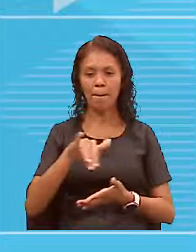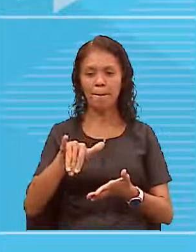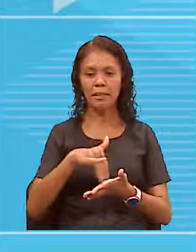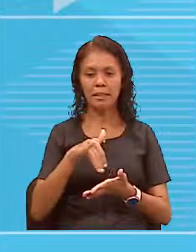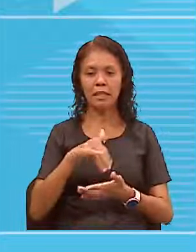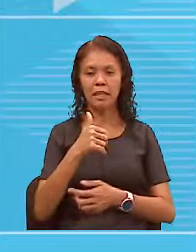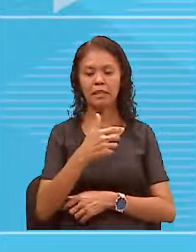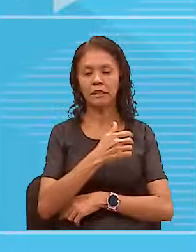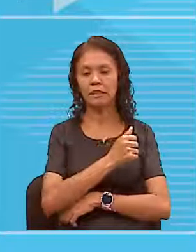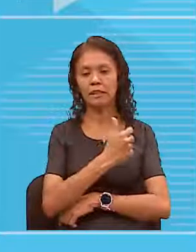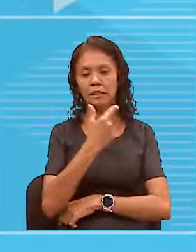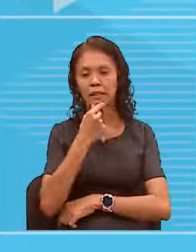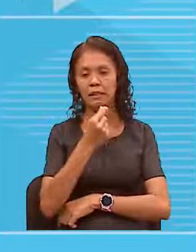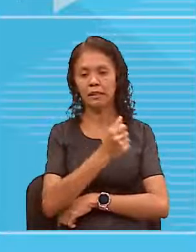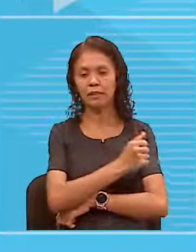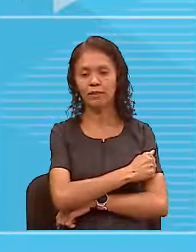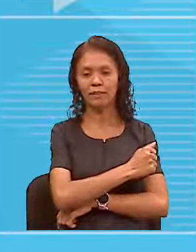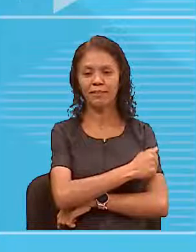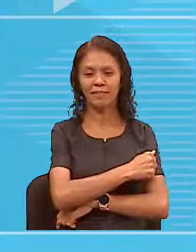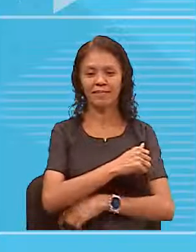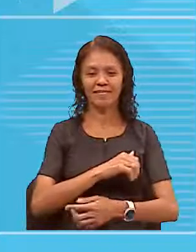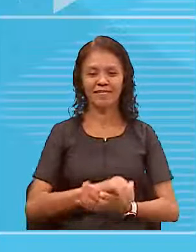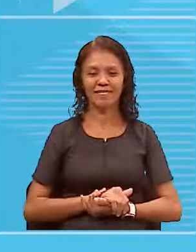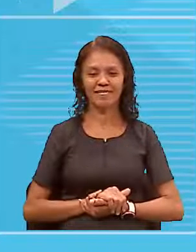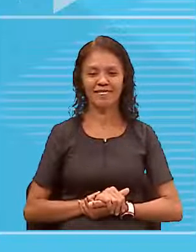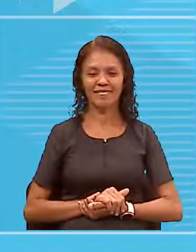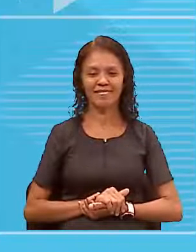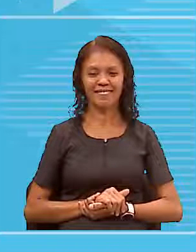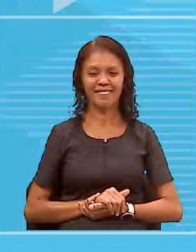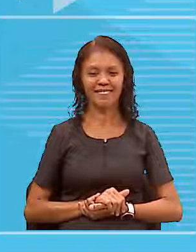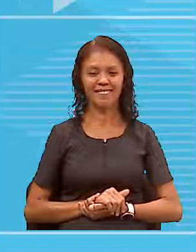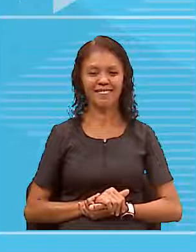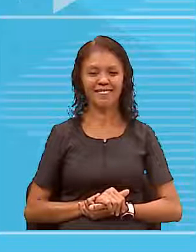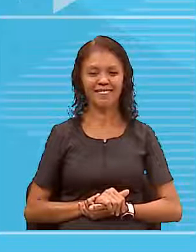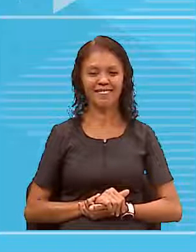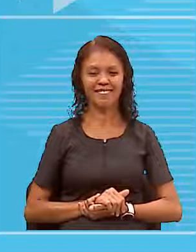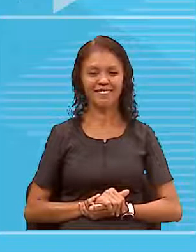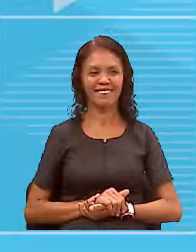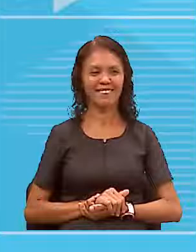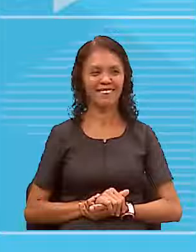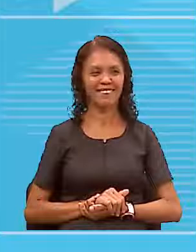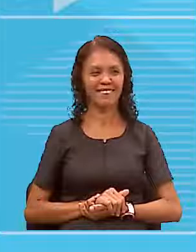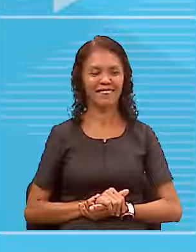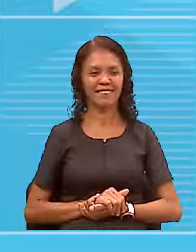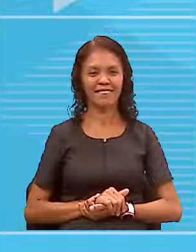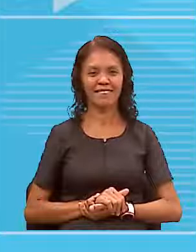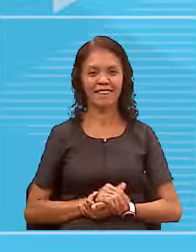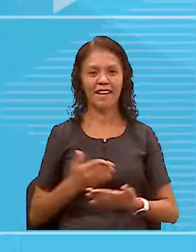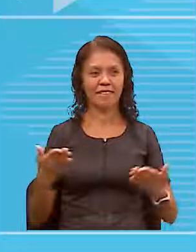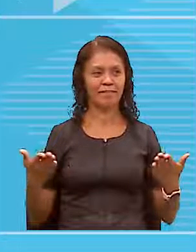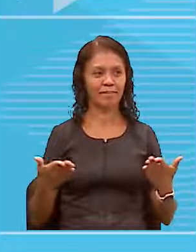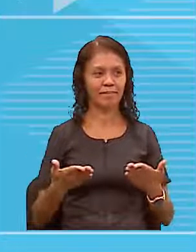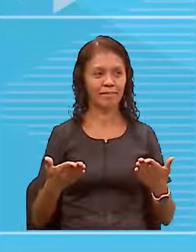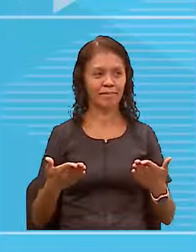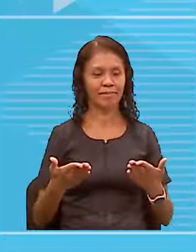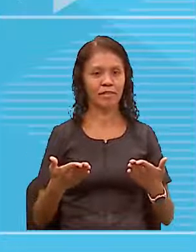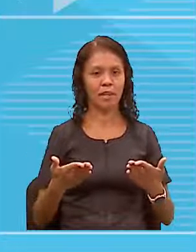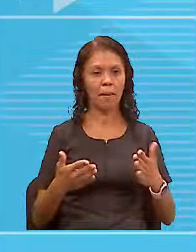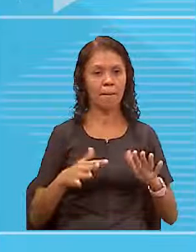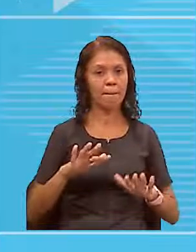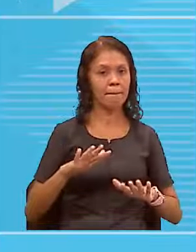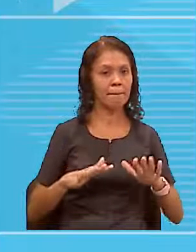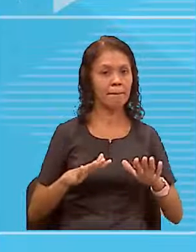muito pertinente a colocação do nosso querido Gabriel André. Olha só, eu disse neste momento que para